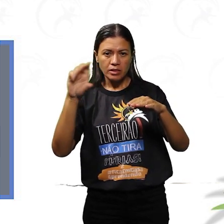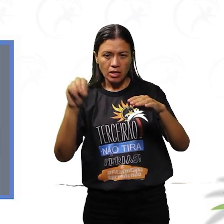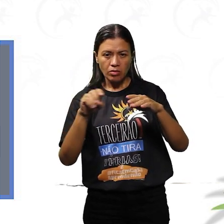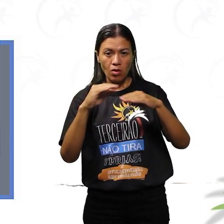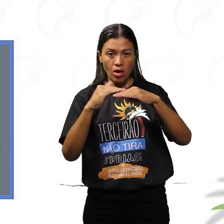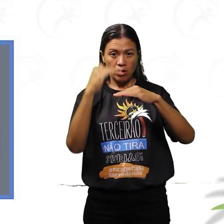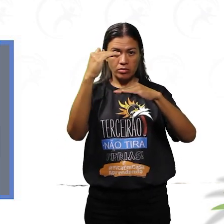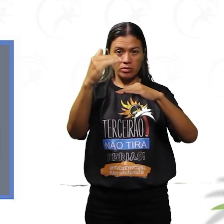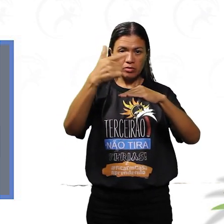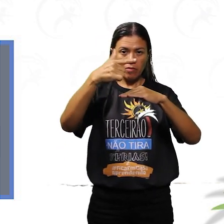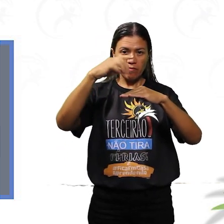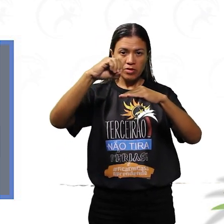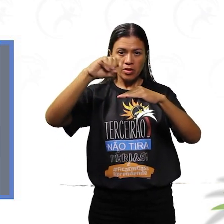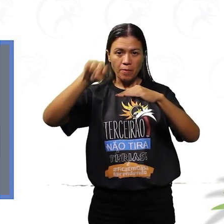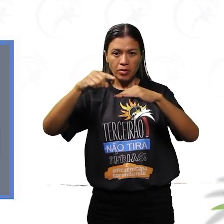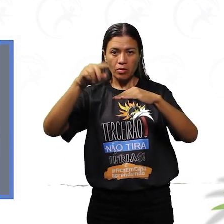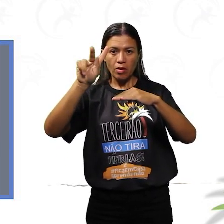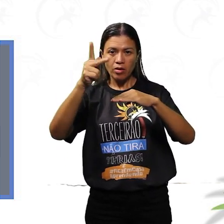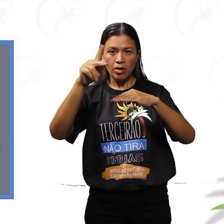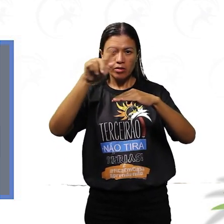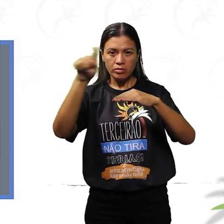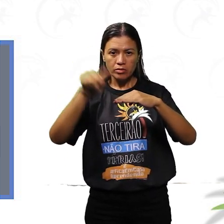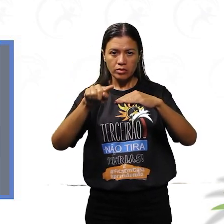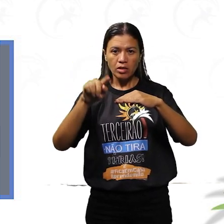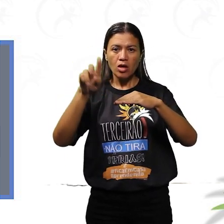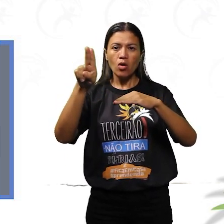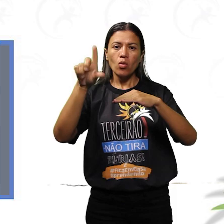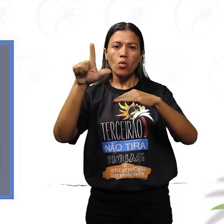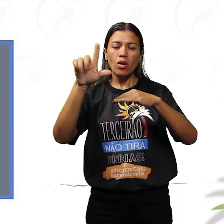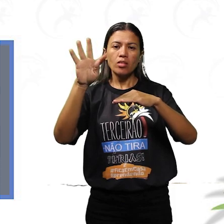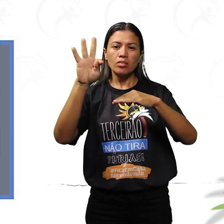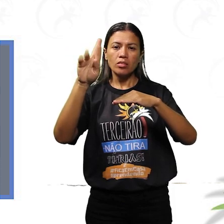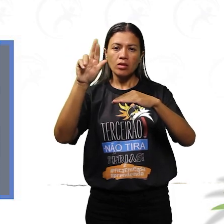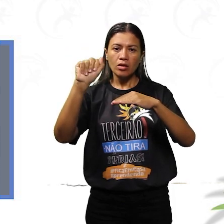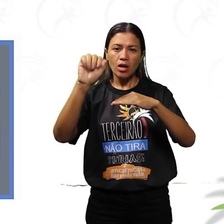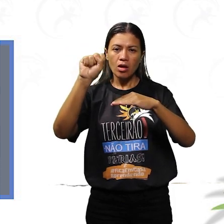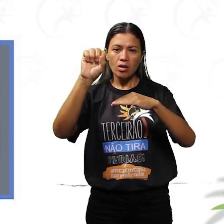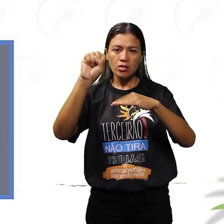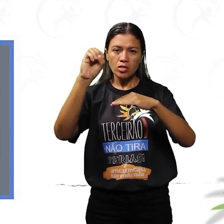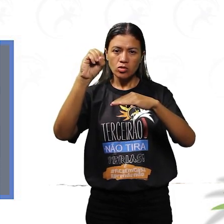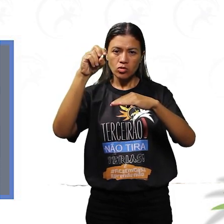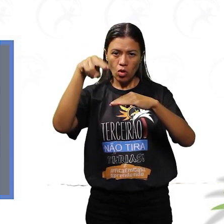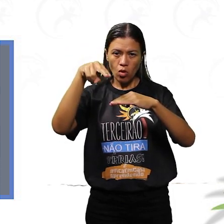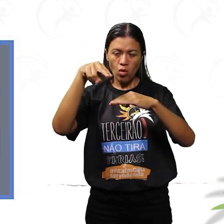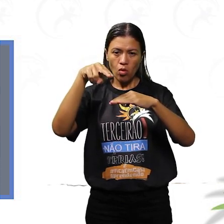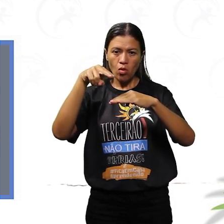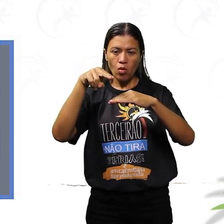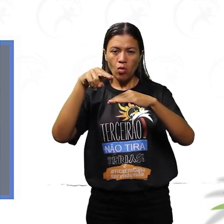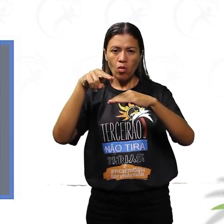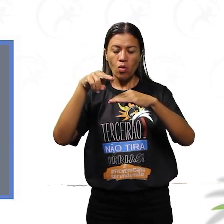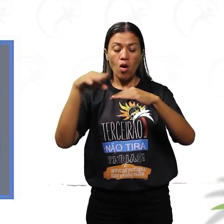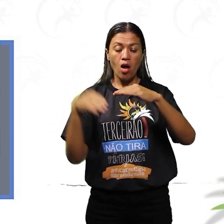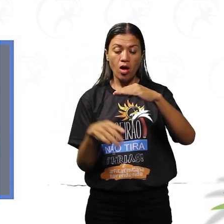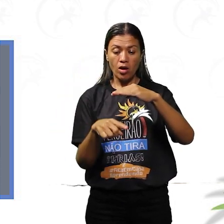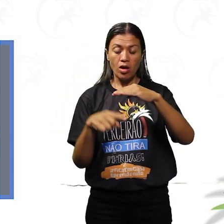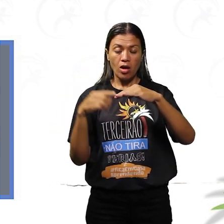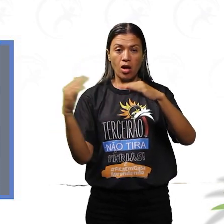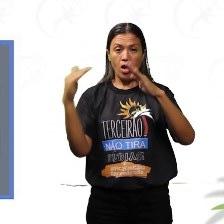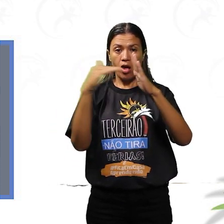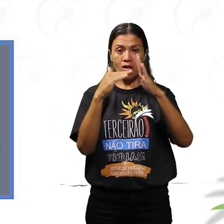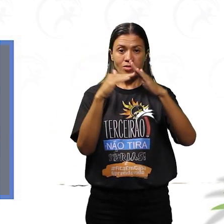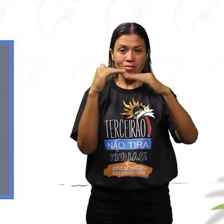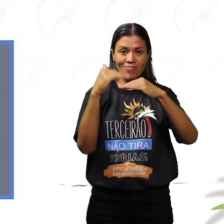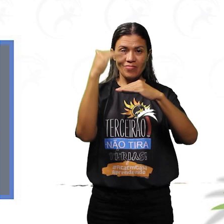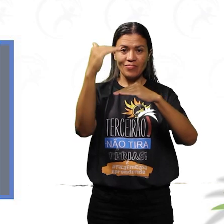de 20 mil Hz a gente costuma chamar de ultrassom. Então gravem bem essa escala, de 20 Hz até 20 mil Hz. É a nossa